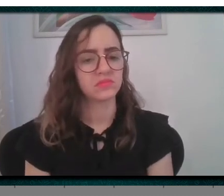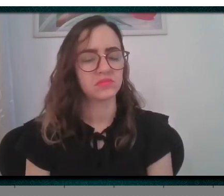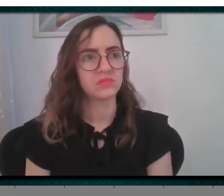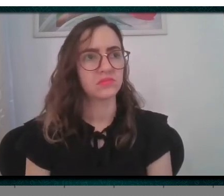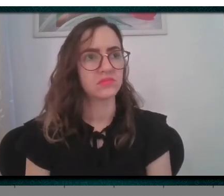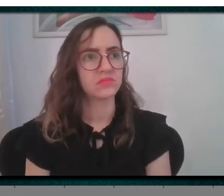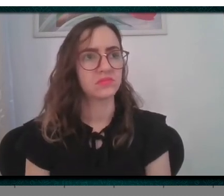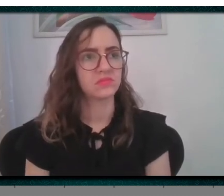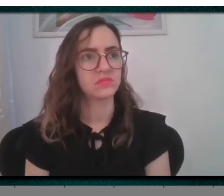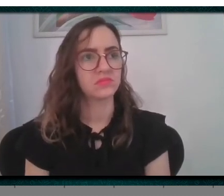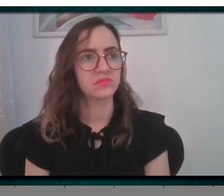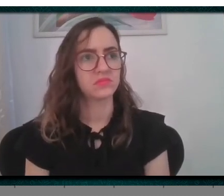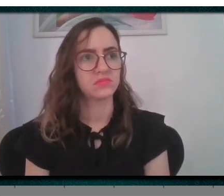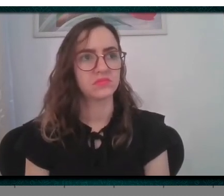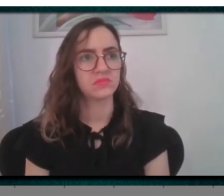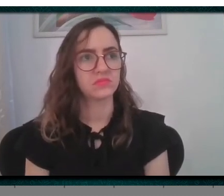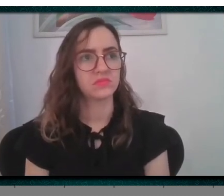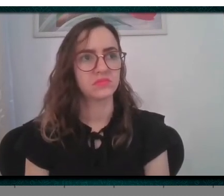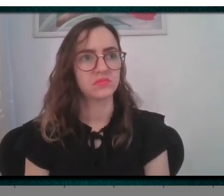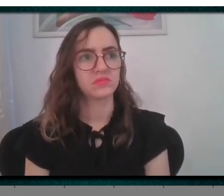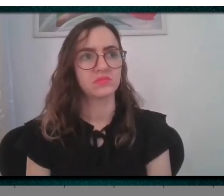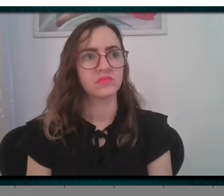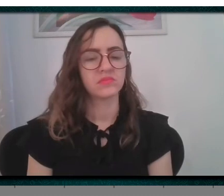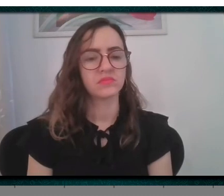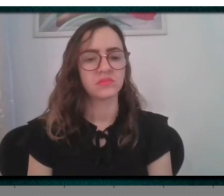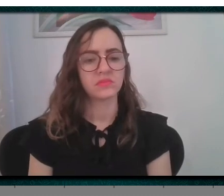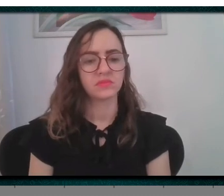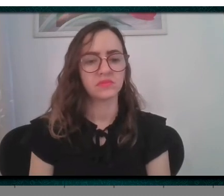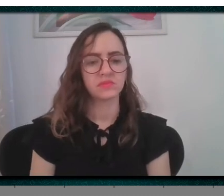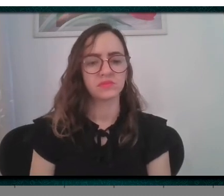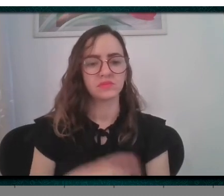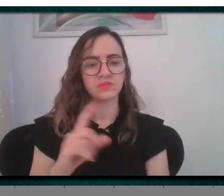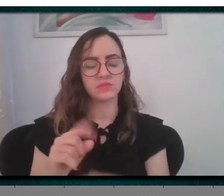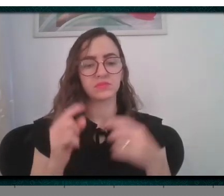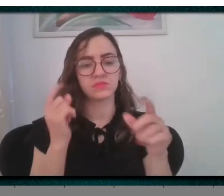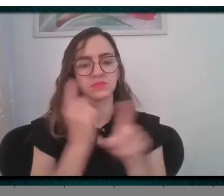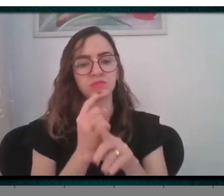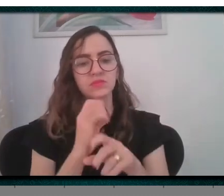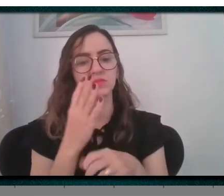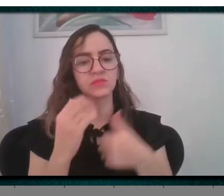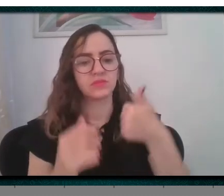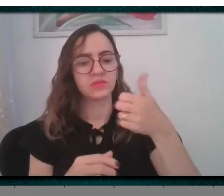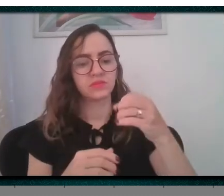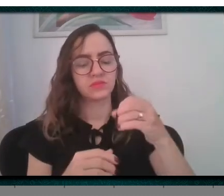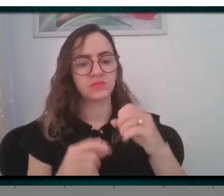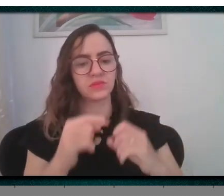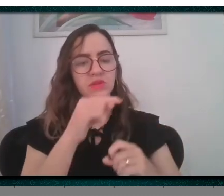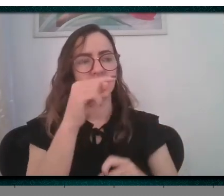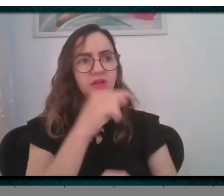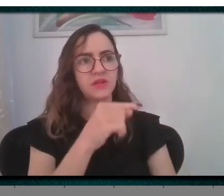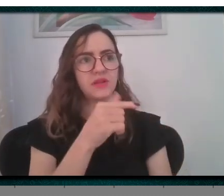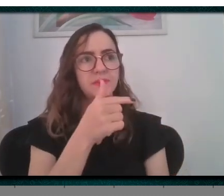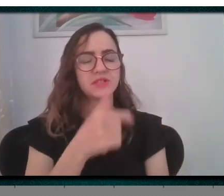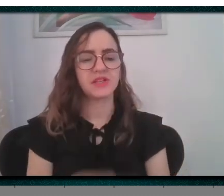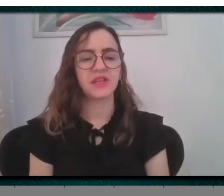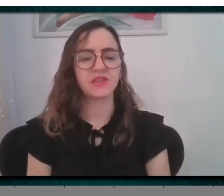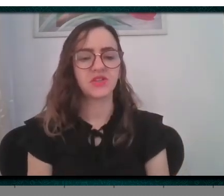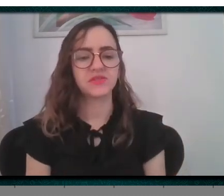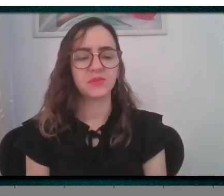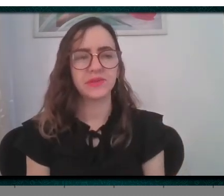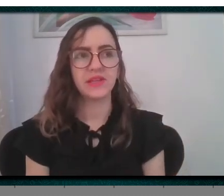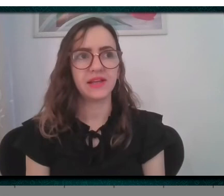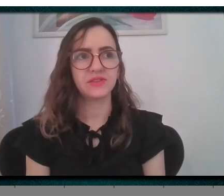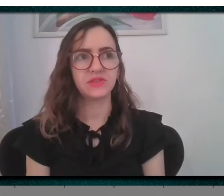mesma coisa que 10 elevado a menos 2. Se eu tenho conversão direta, a